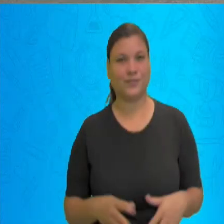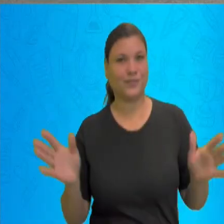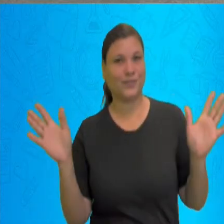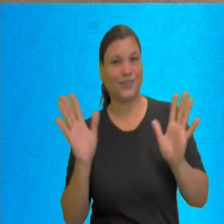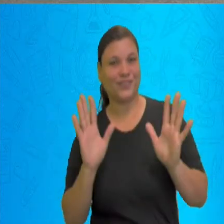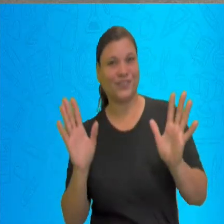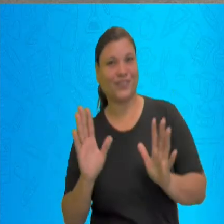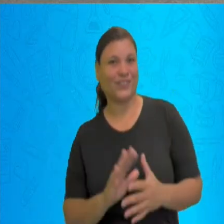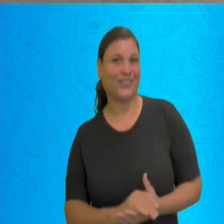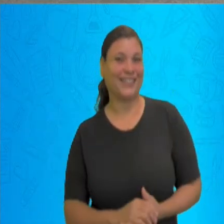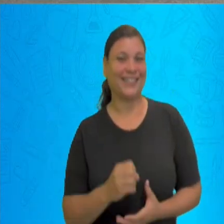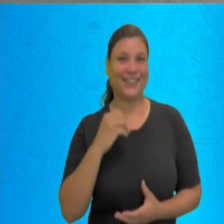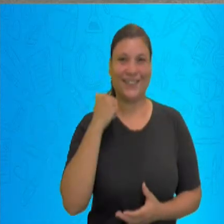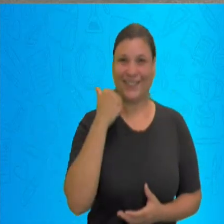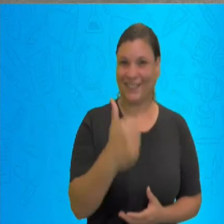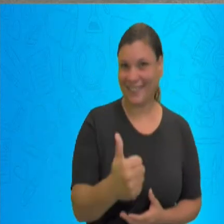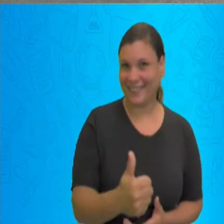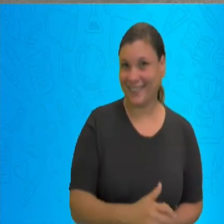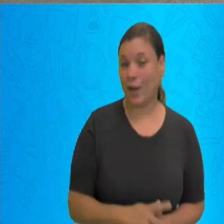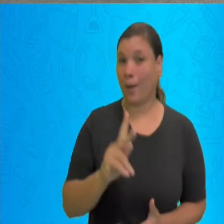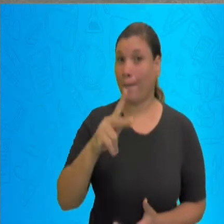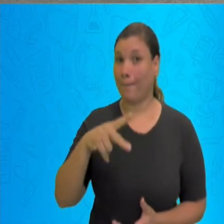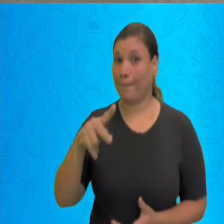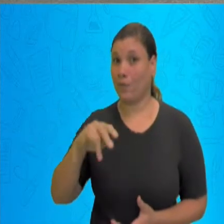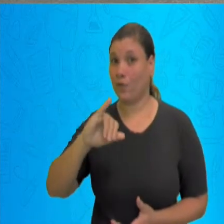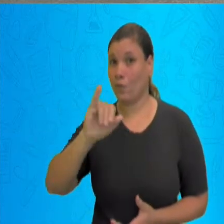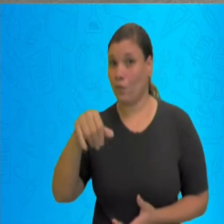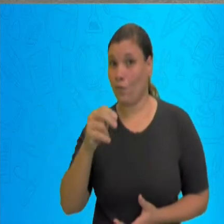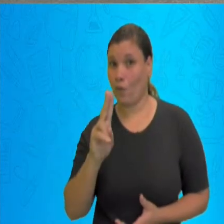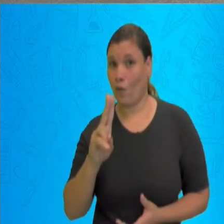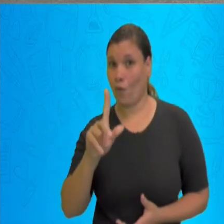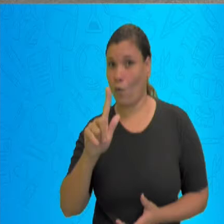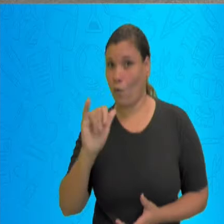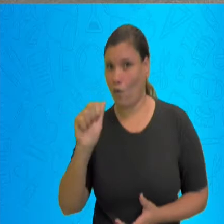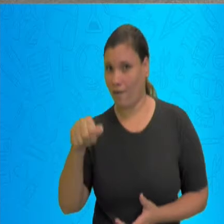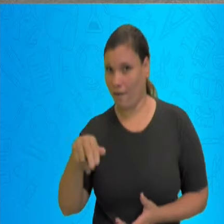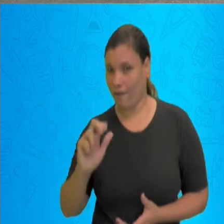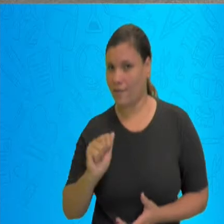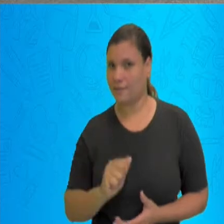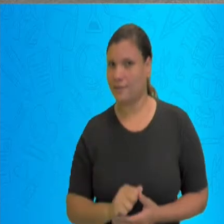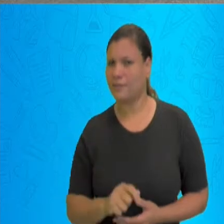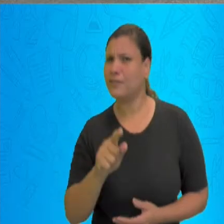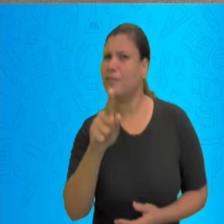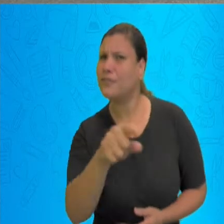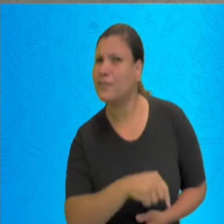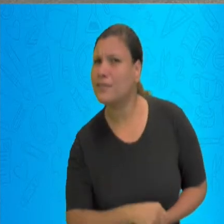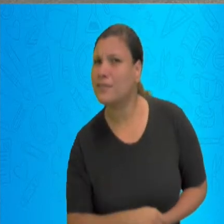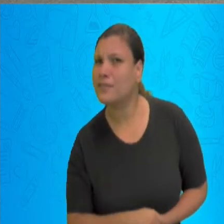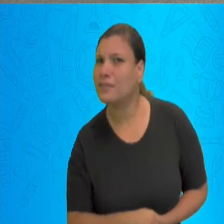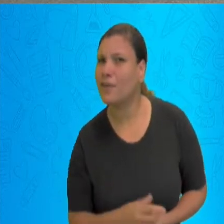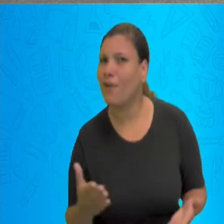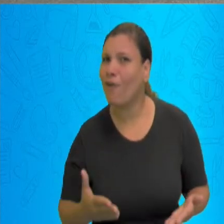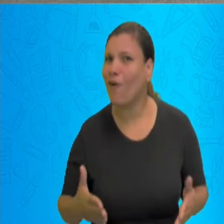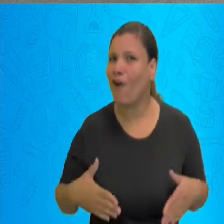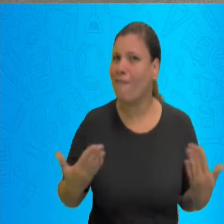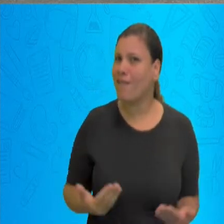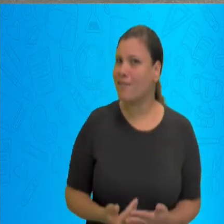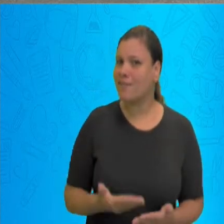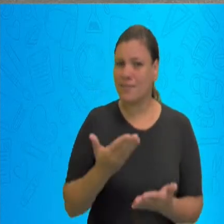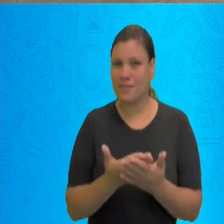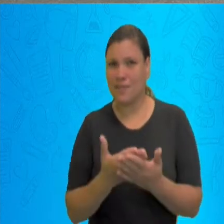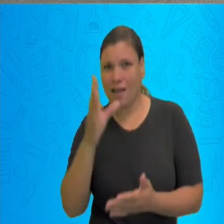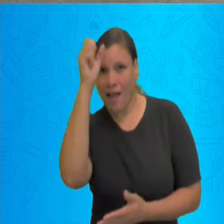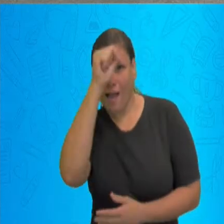Olá, estudantes! Tudo bem? Animados? Sempre, não é mesmo? Eu sou a professora